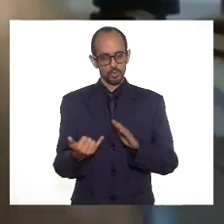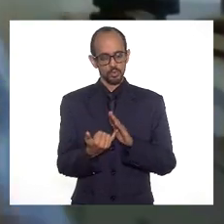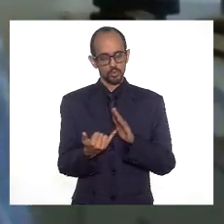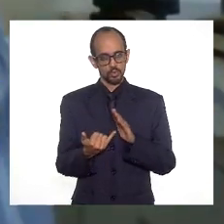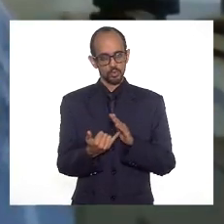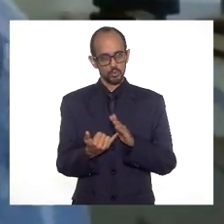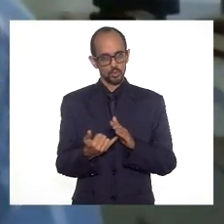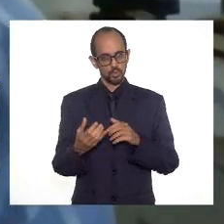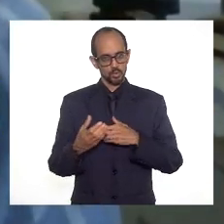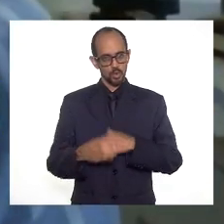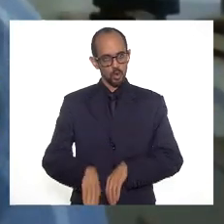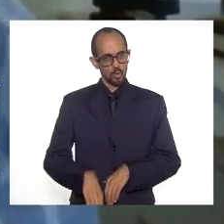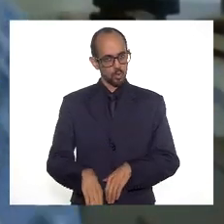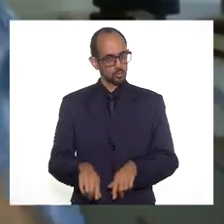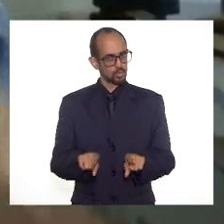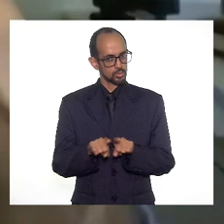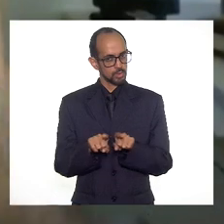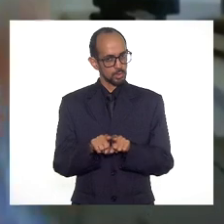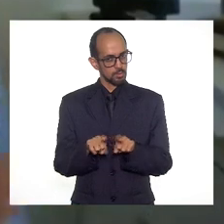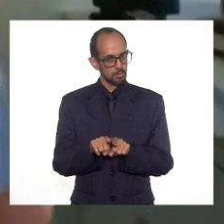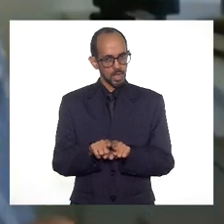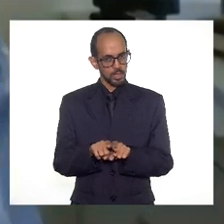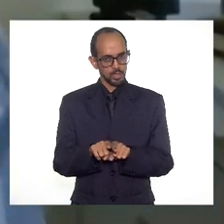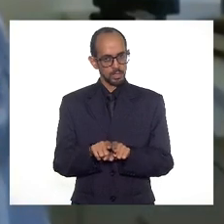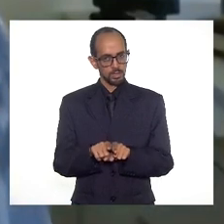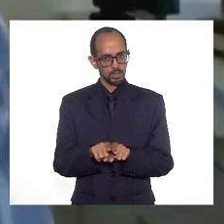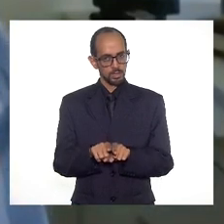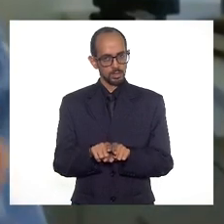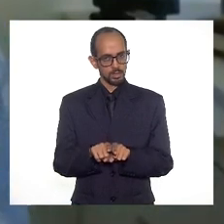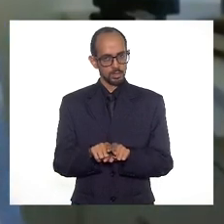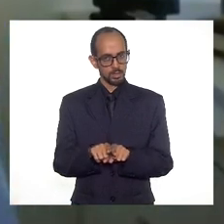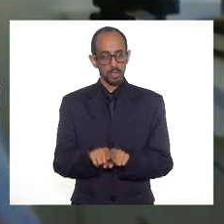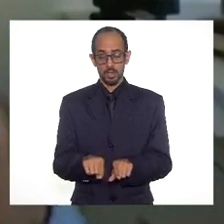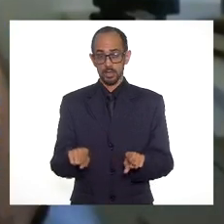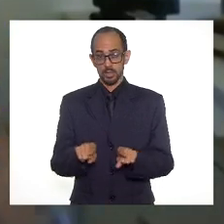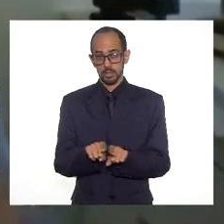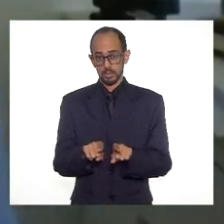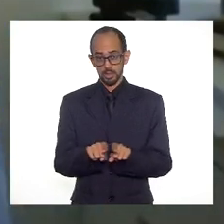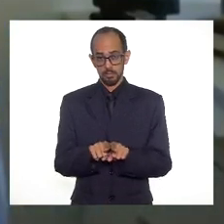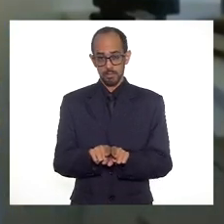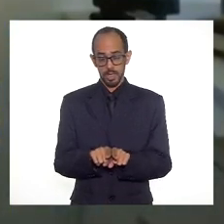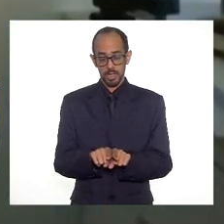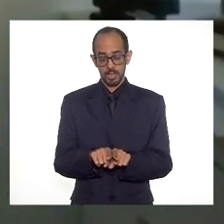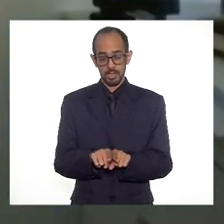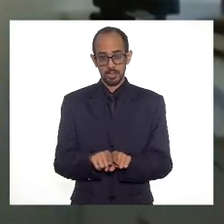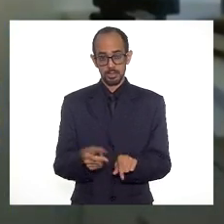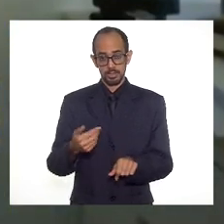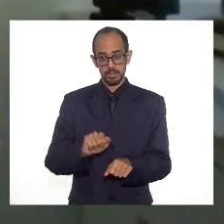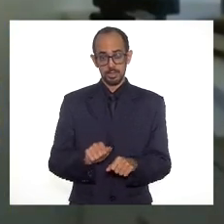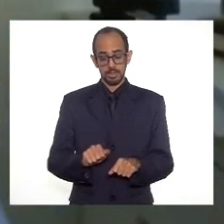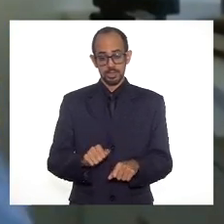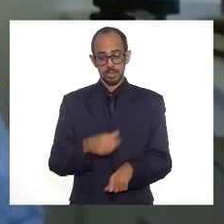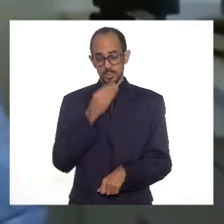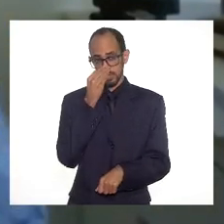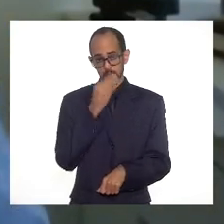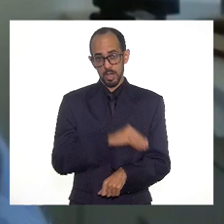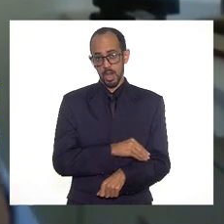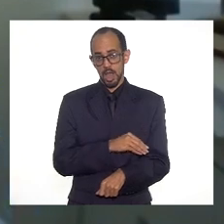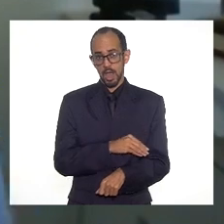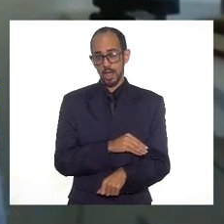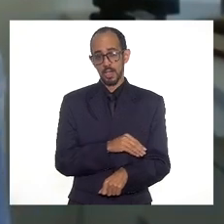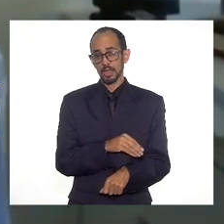Concurso Público. Nós não podemos deixar de pensar que o serviço público só